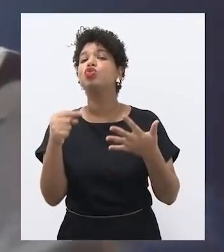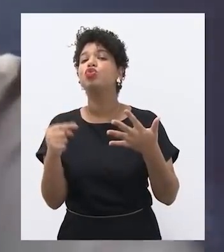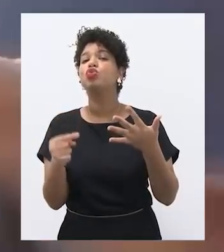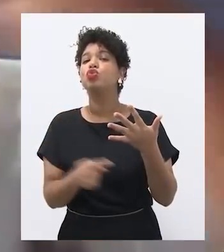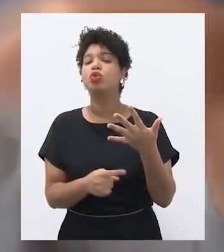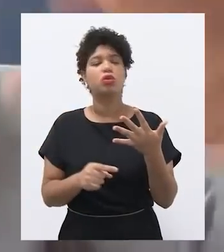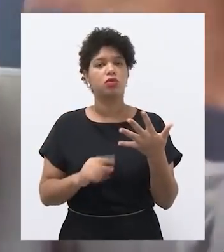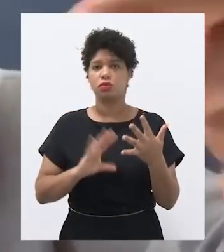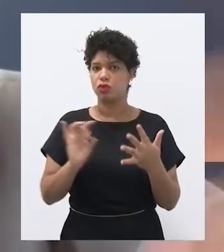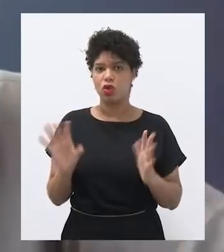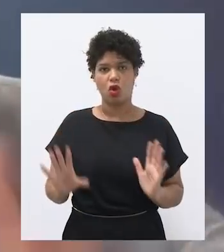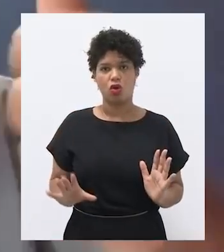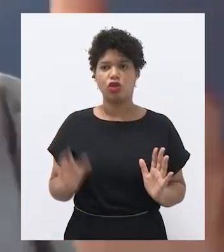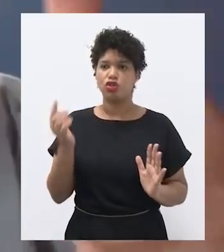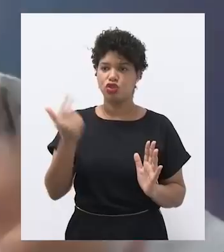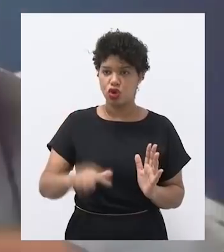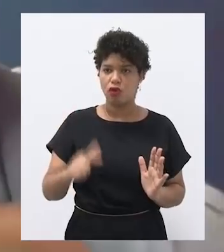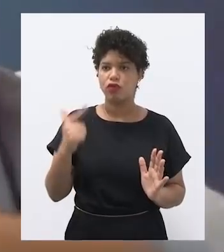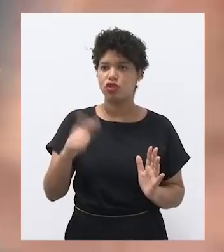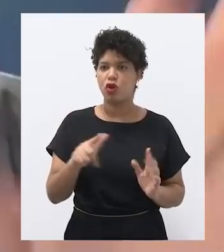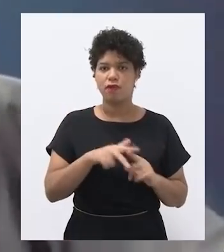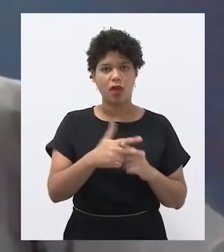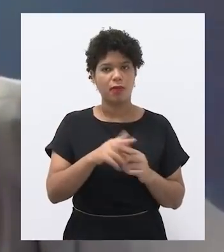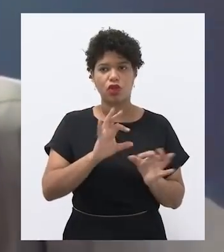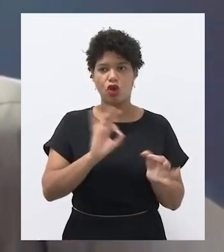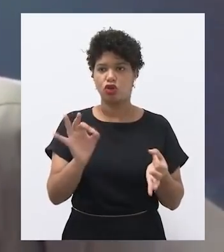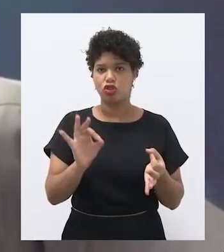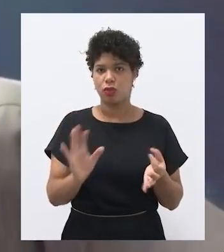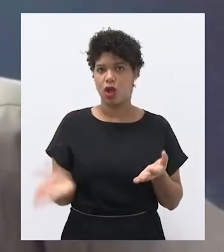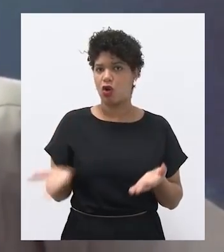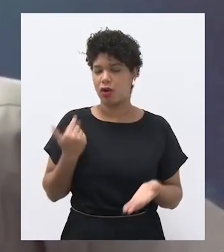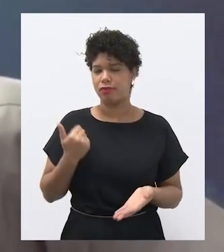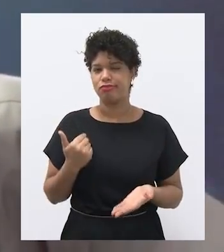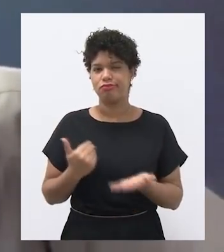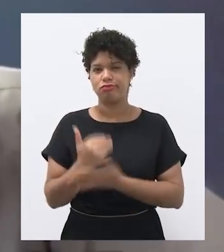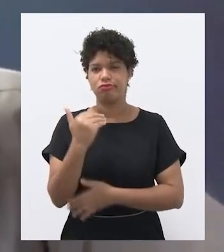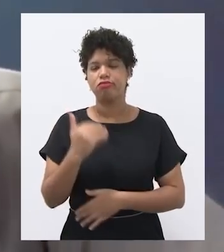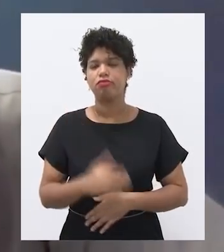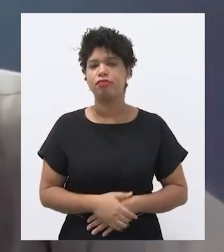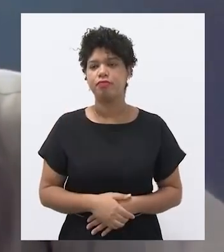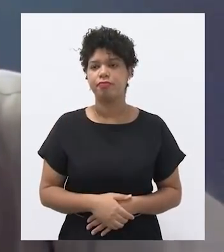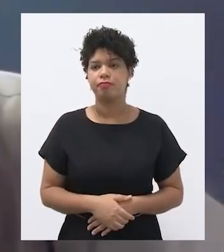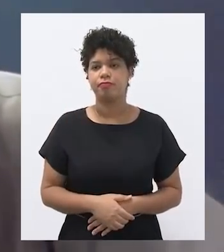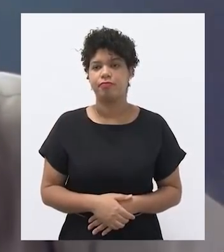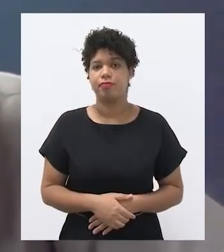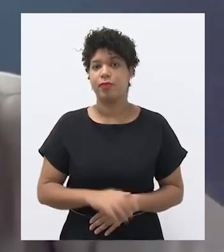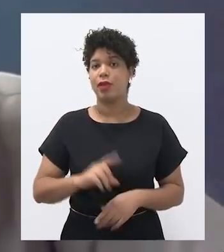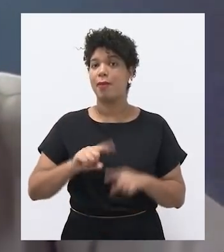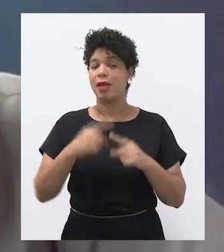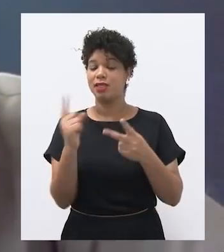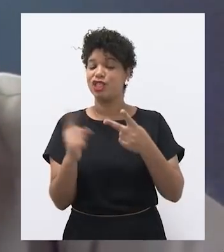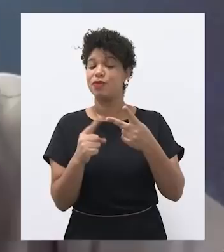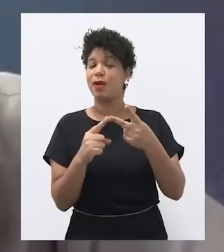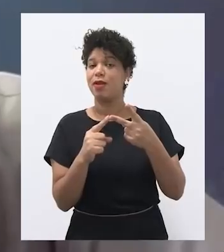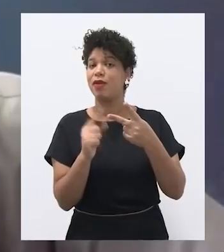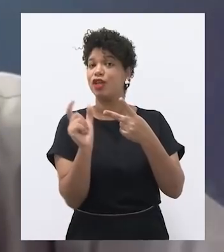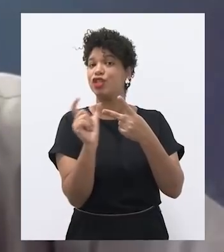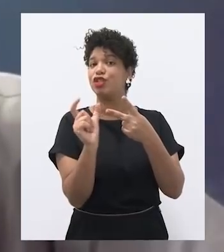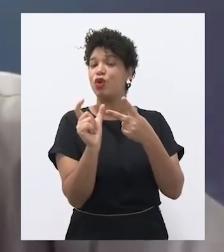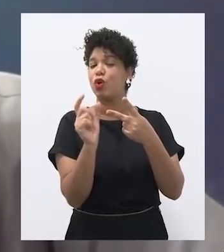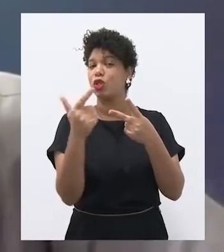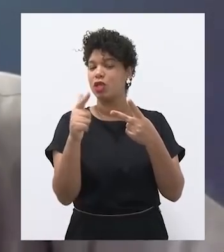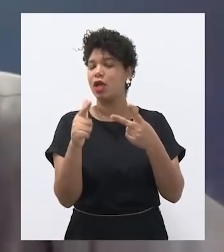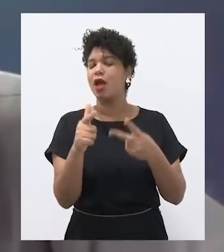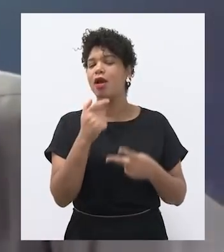isso. Repetição, ferramenta funcionou, vamos para o jogo. As soft skills é que